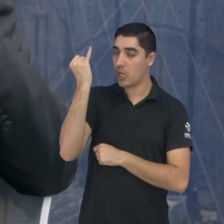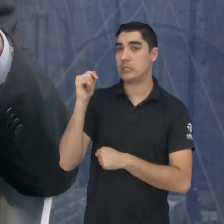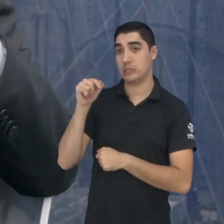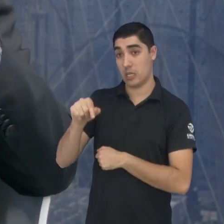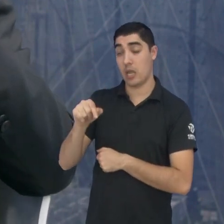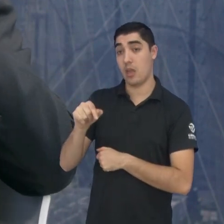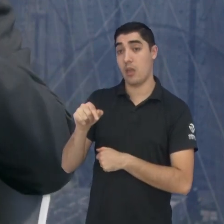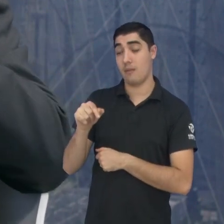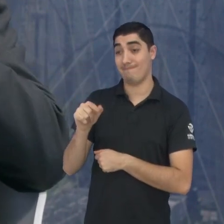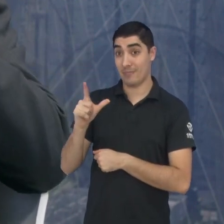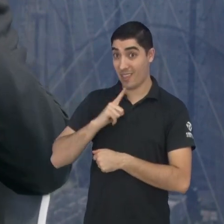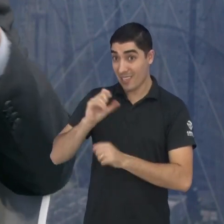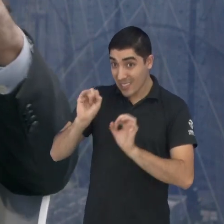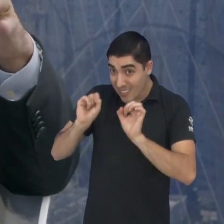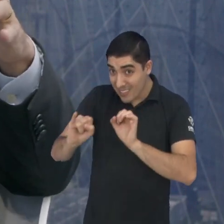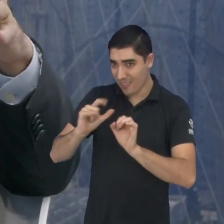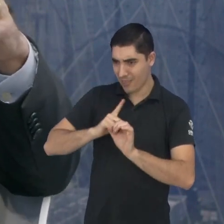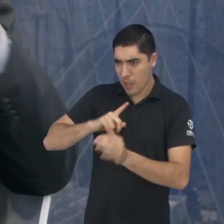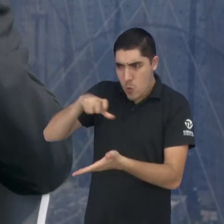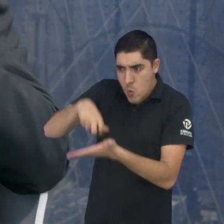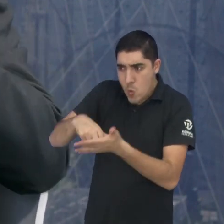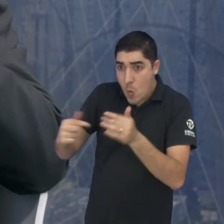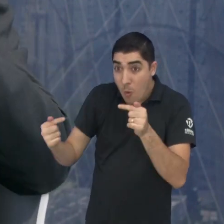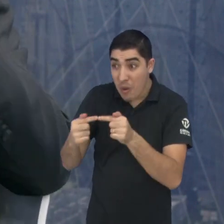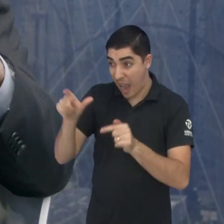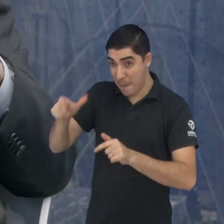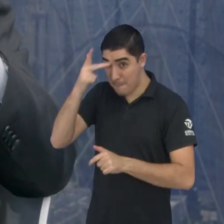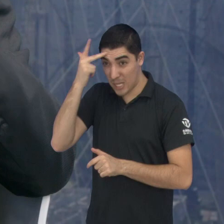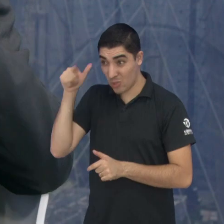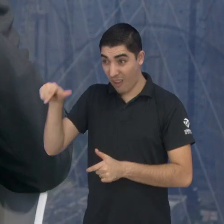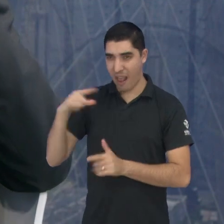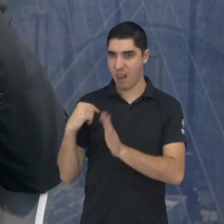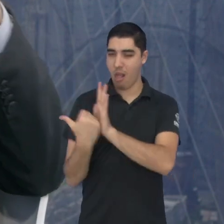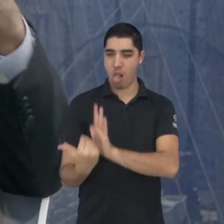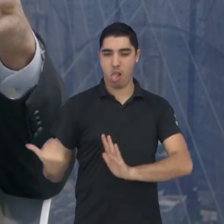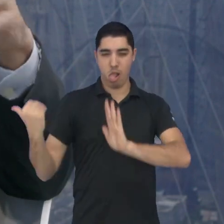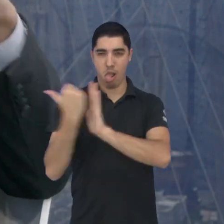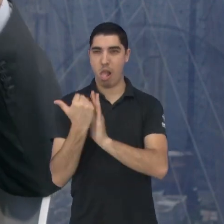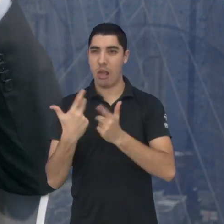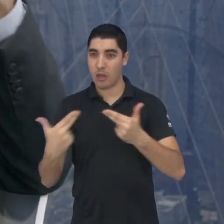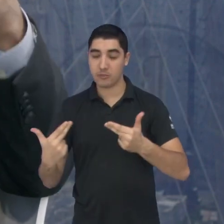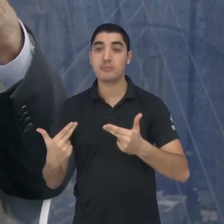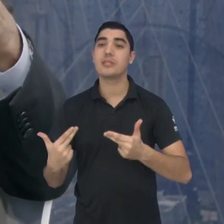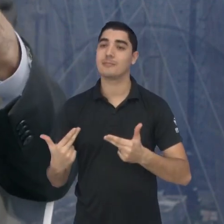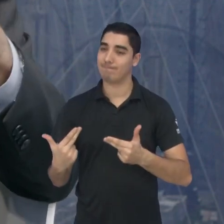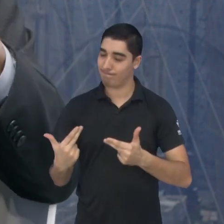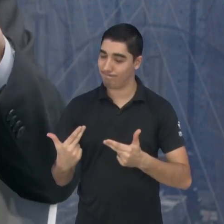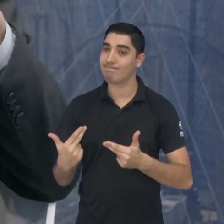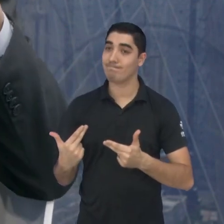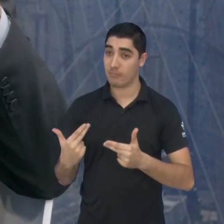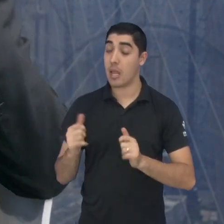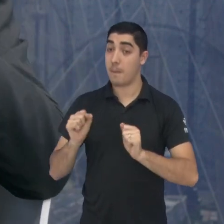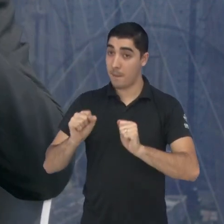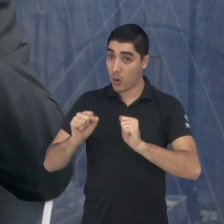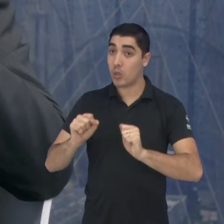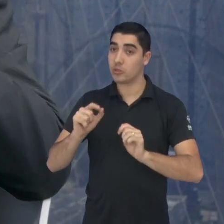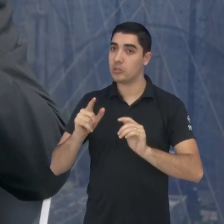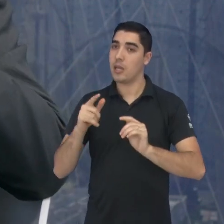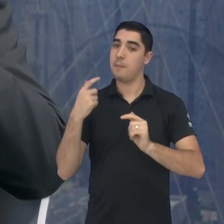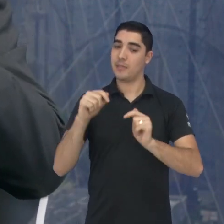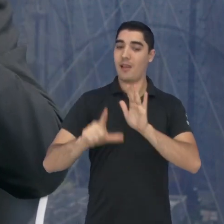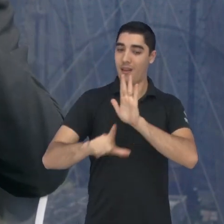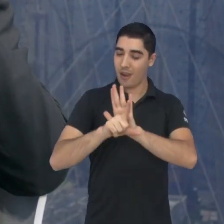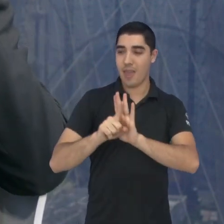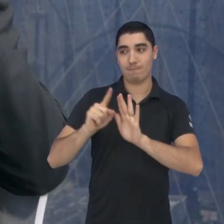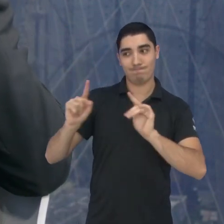forma muito intensa, né, saem do controle, saem da normalidade e passam a ser praticadas de uma forma mais intensa, e aí, claro que surge